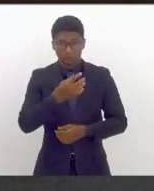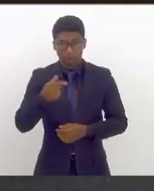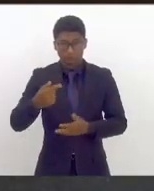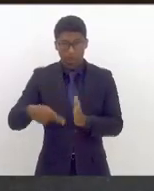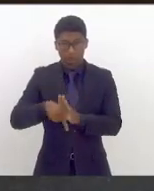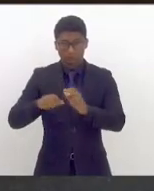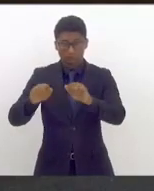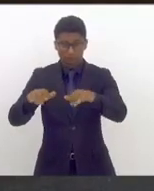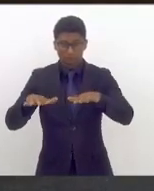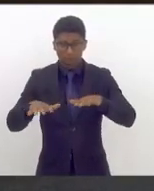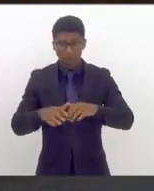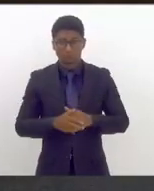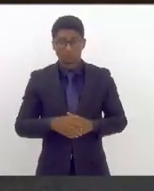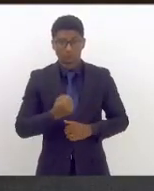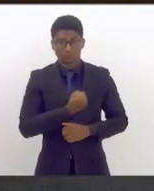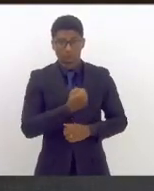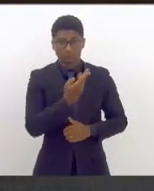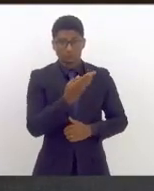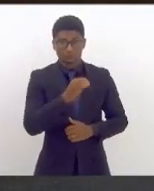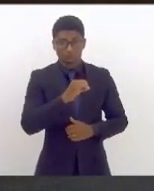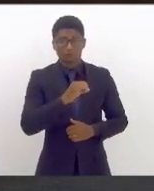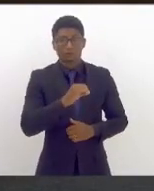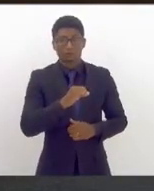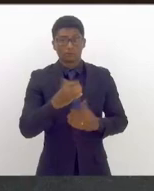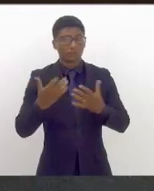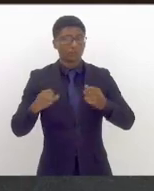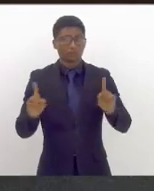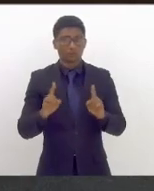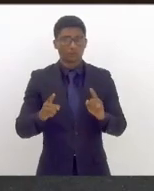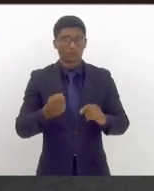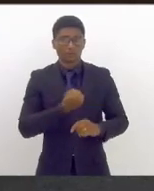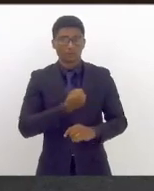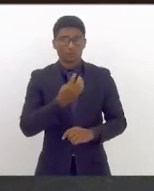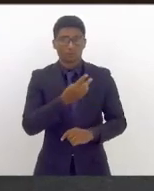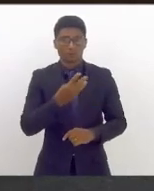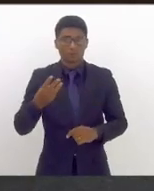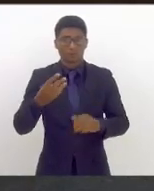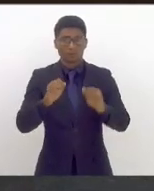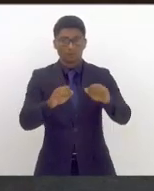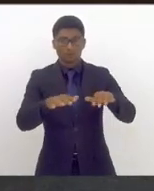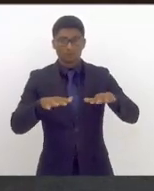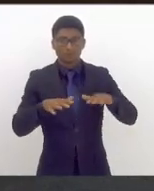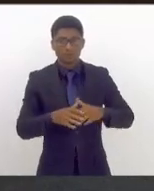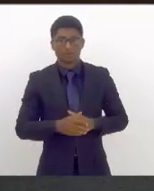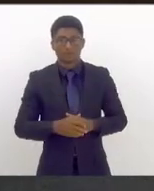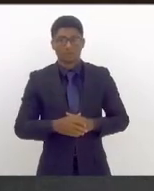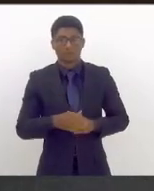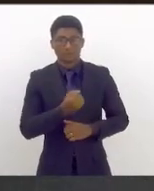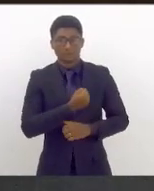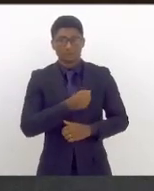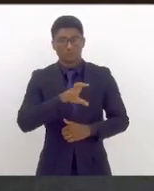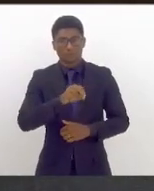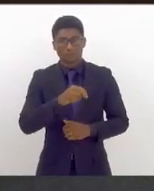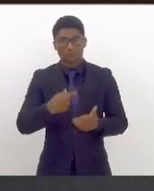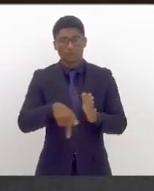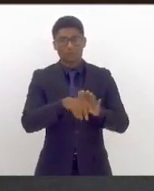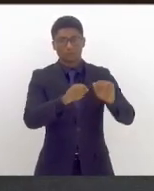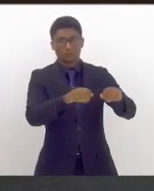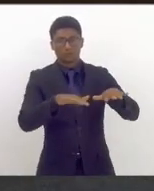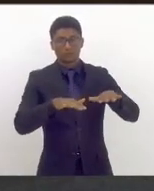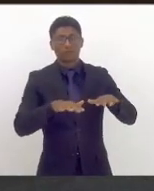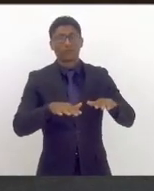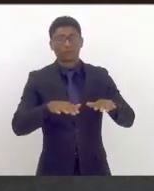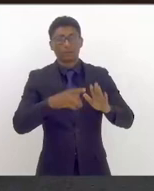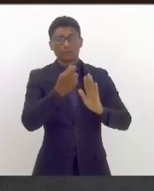de plenário número 49 de plenário pela rejeição da emenda 43 de plenário número 50 de plenário pela redação